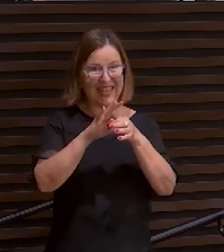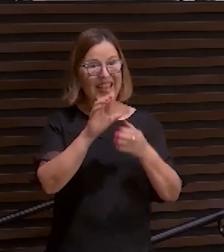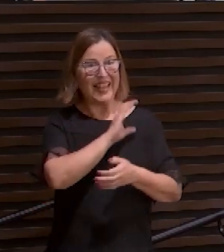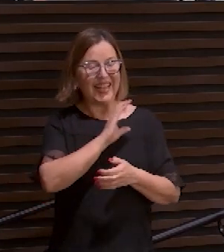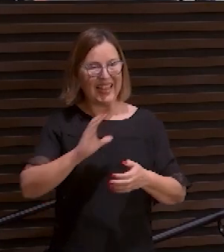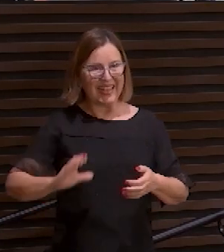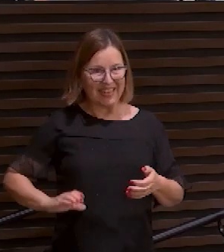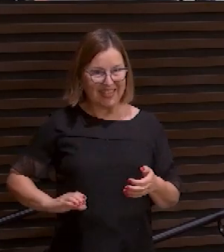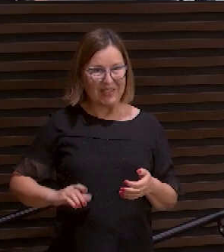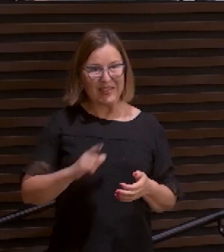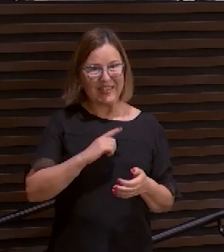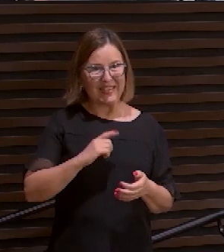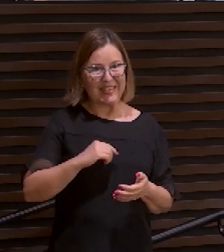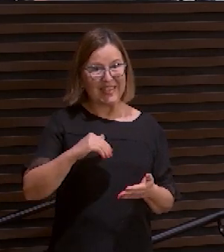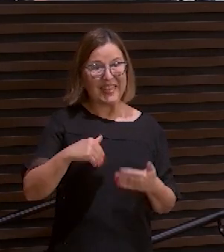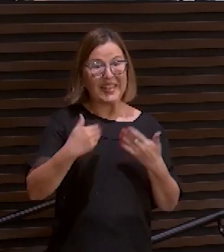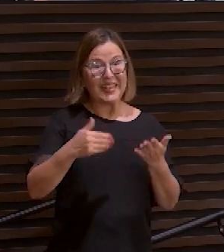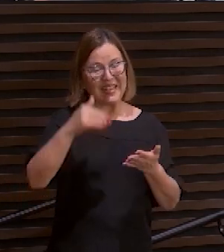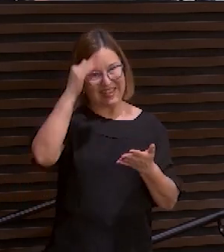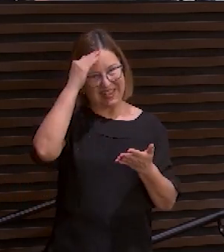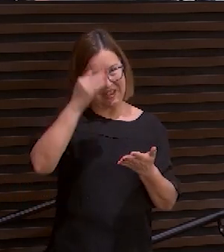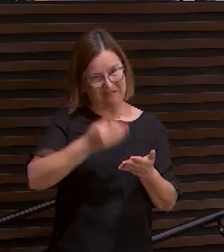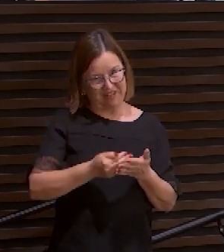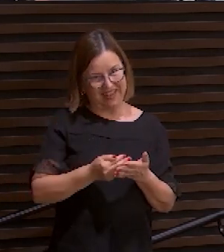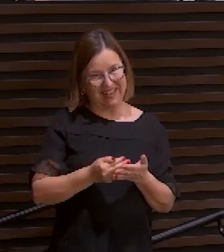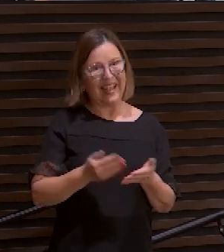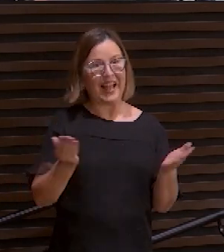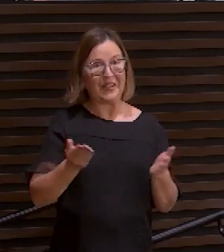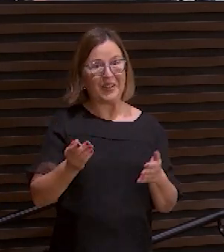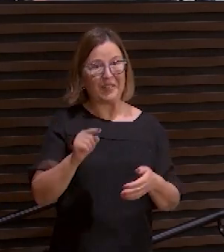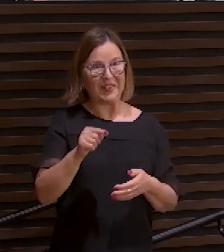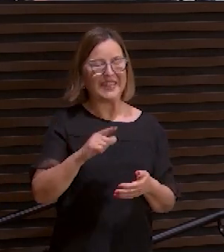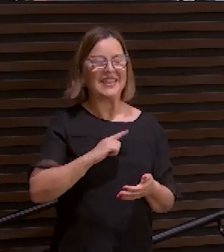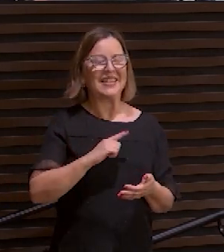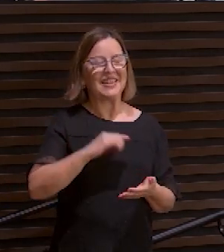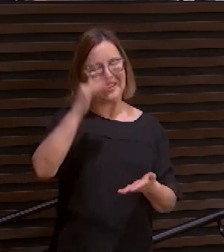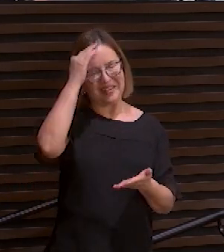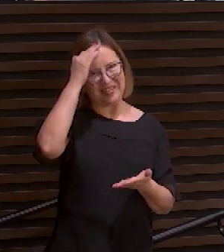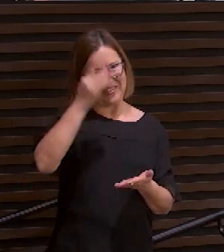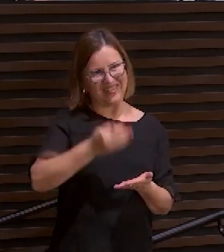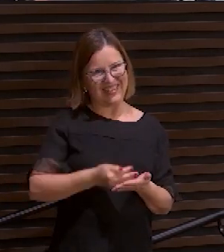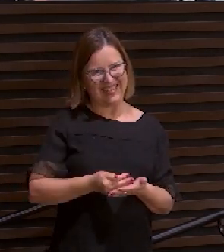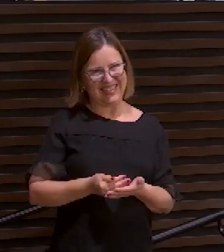é o consumador da fé. Agora você tem fé.